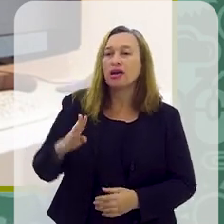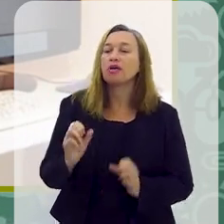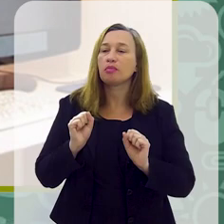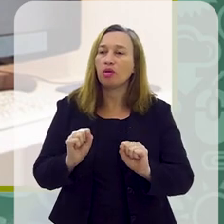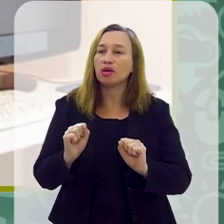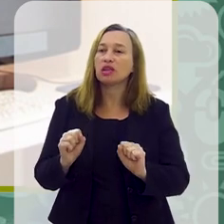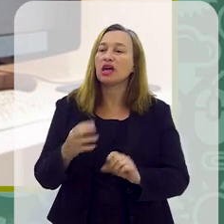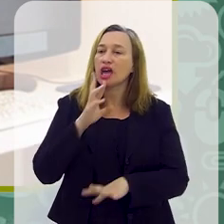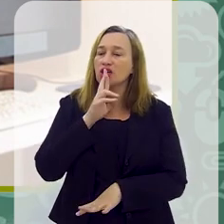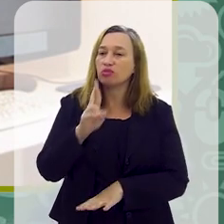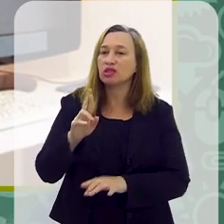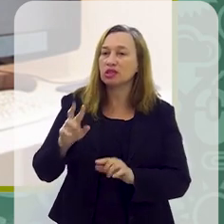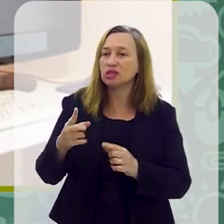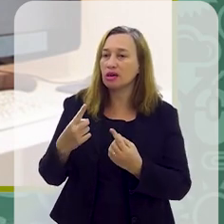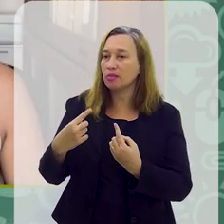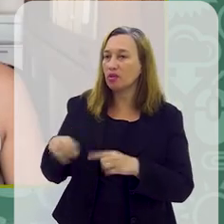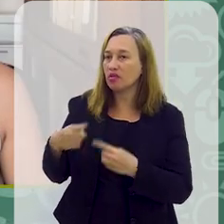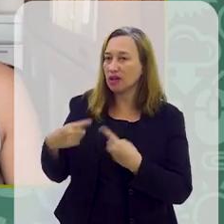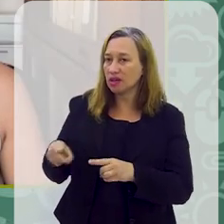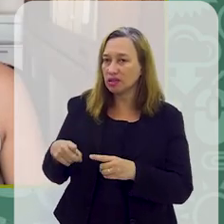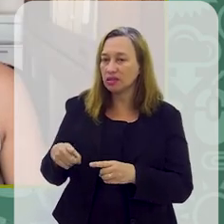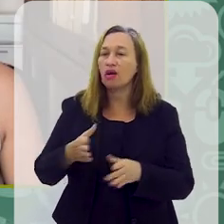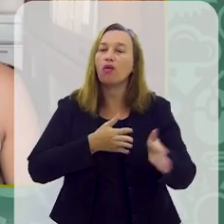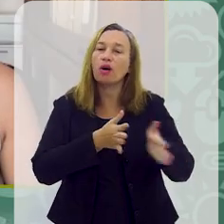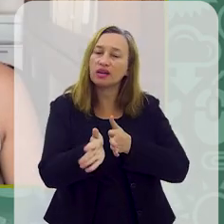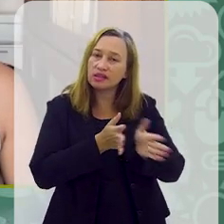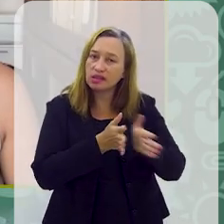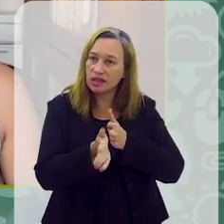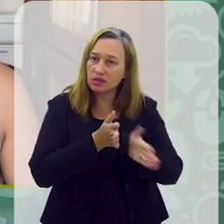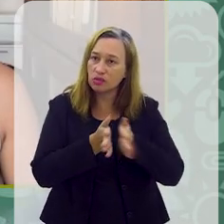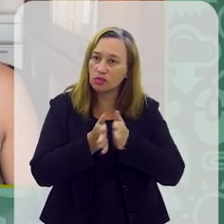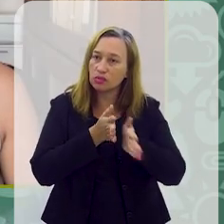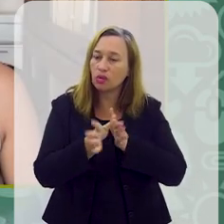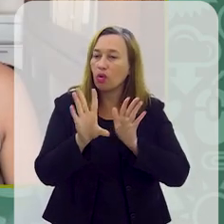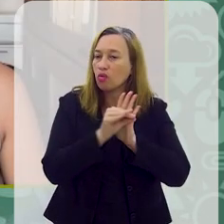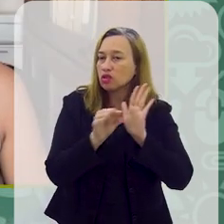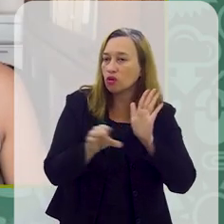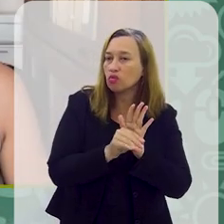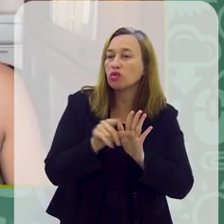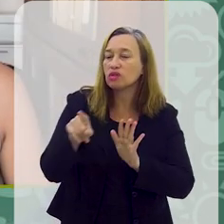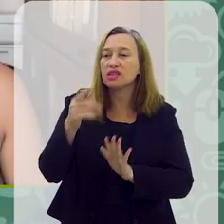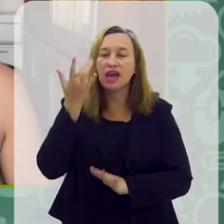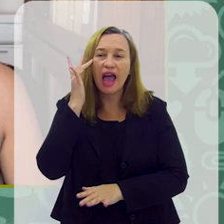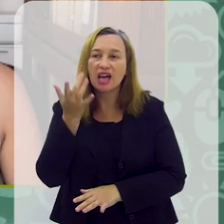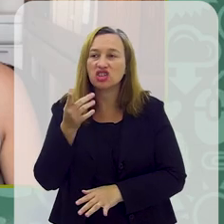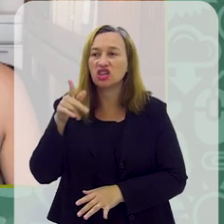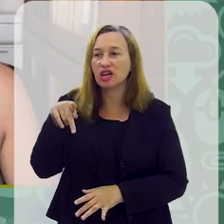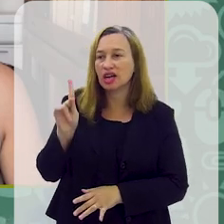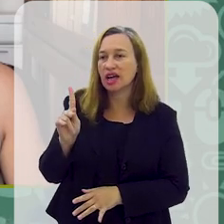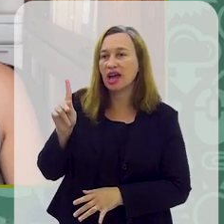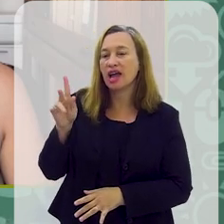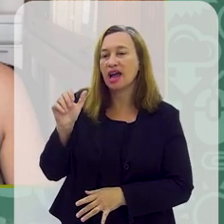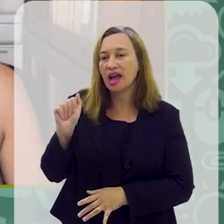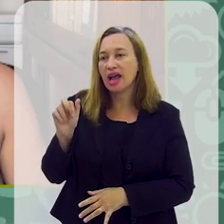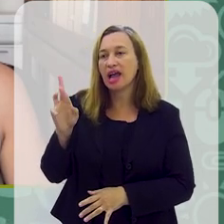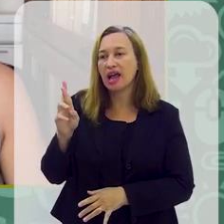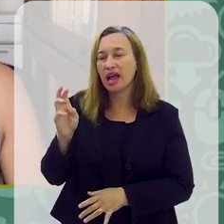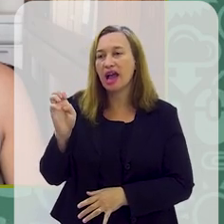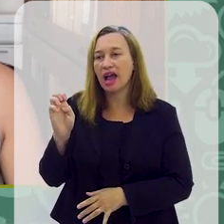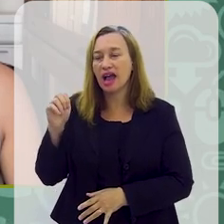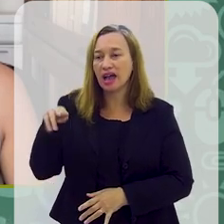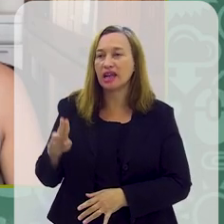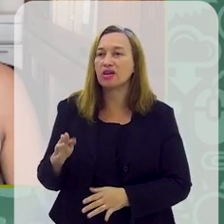a essa provocação que você fez sobre a rigidez, né, do acesso a conteúdo. O que que você acha, Karen? É por aí